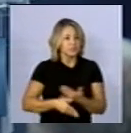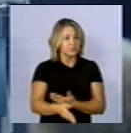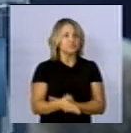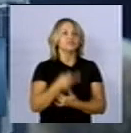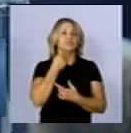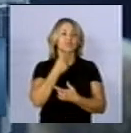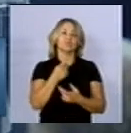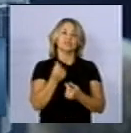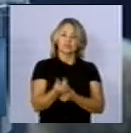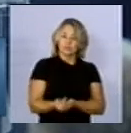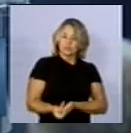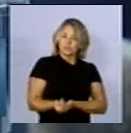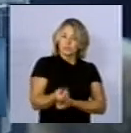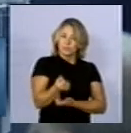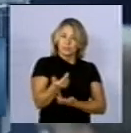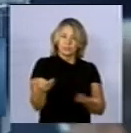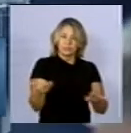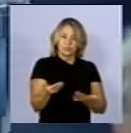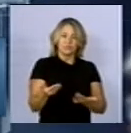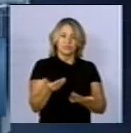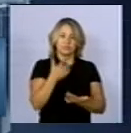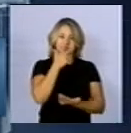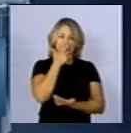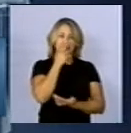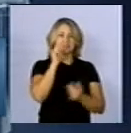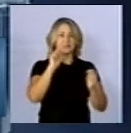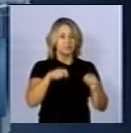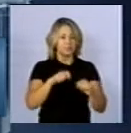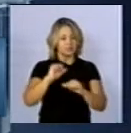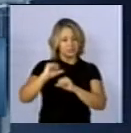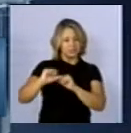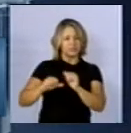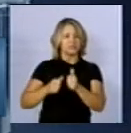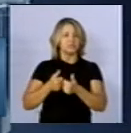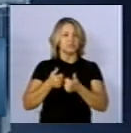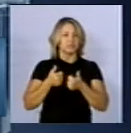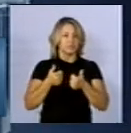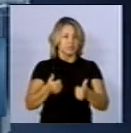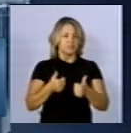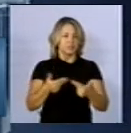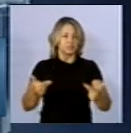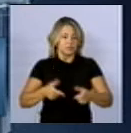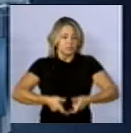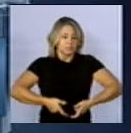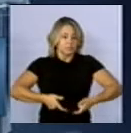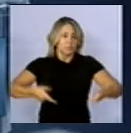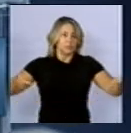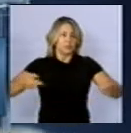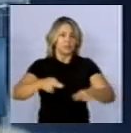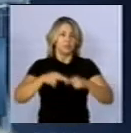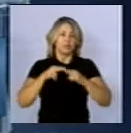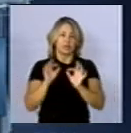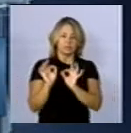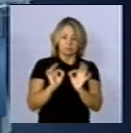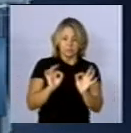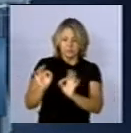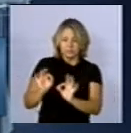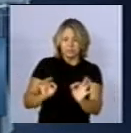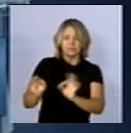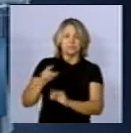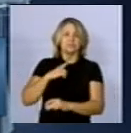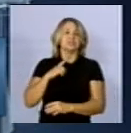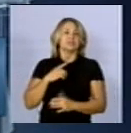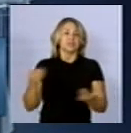que esses custos eles são eh podem se tornar relativamente astronômicos em virtude da medida que se tenha